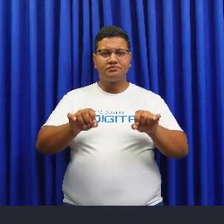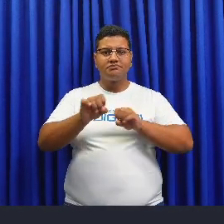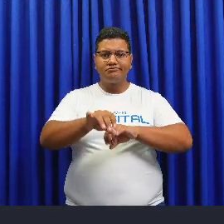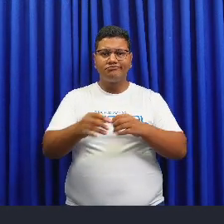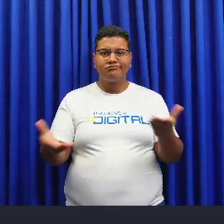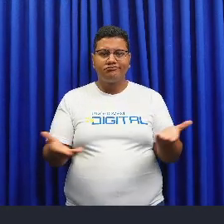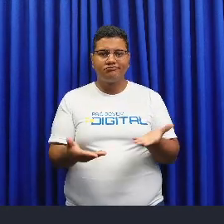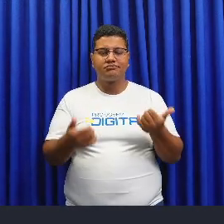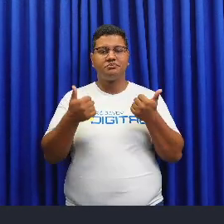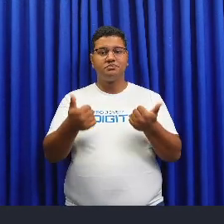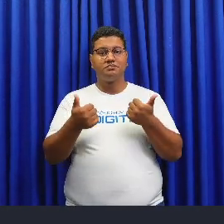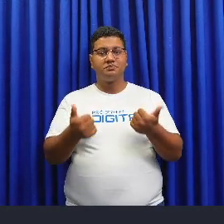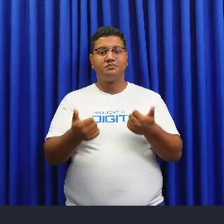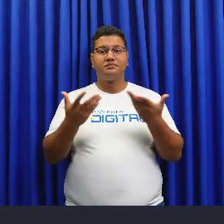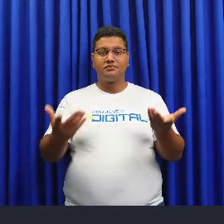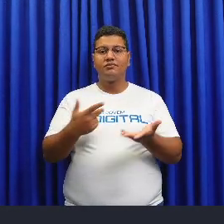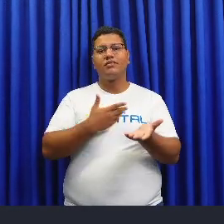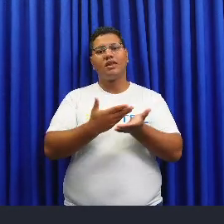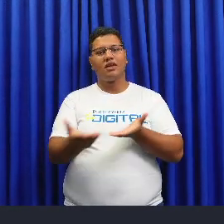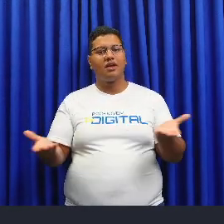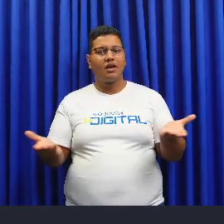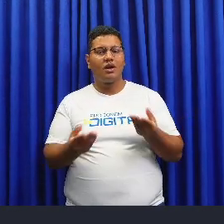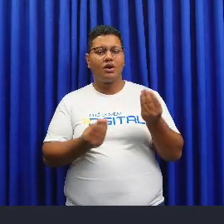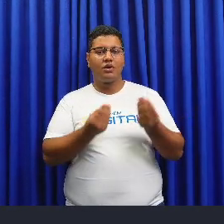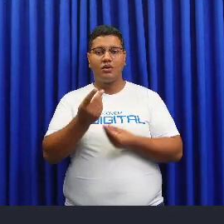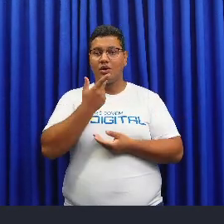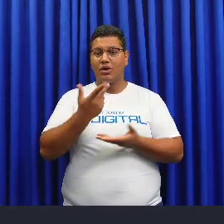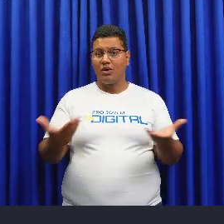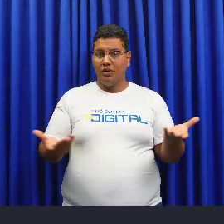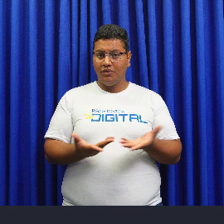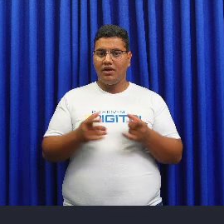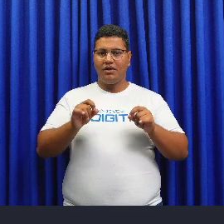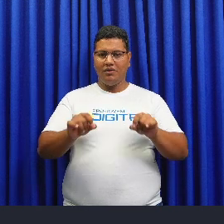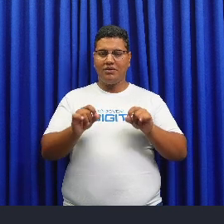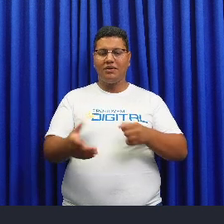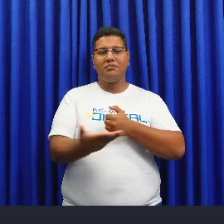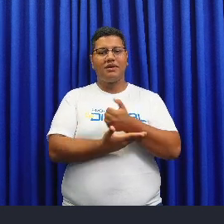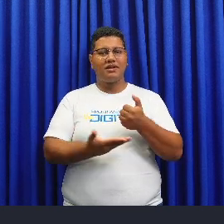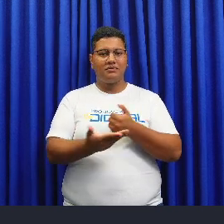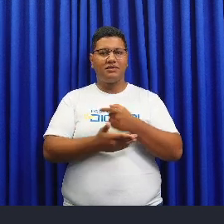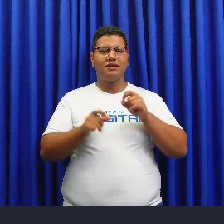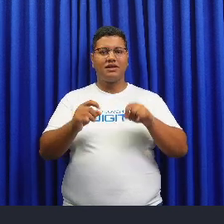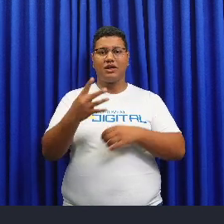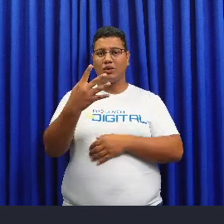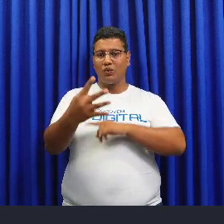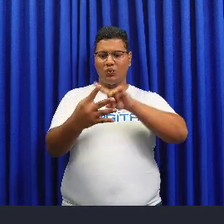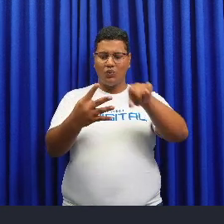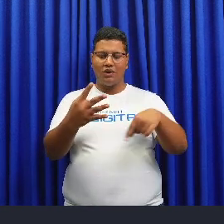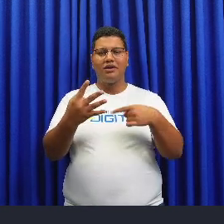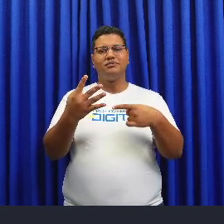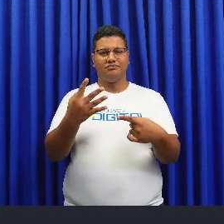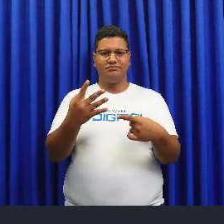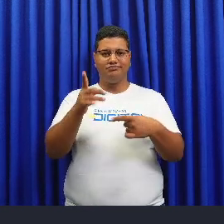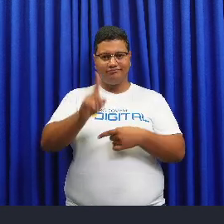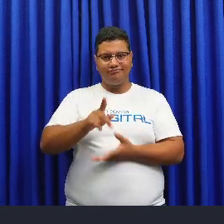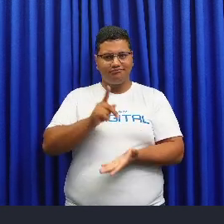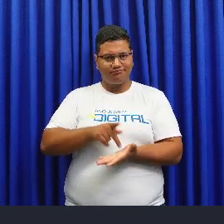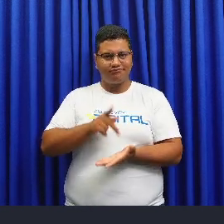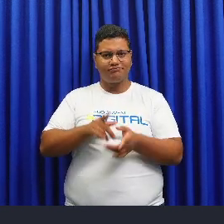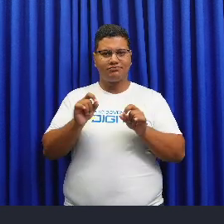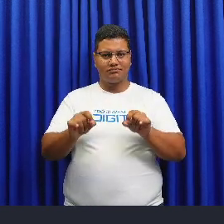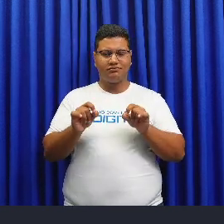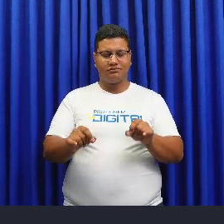beleza? Então, vamos começar aí. Hoje a gente vai falar basicamente de 4 delas, tá? Na